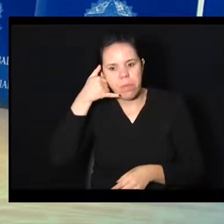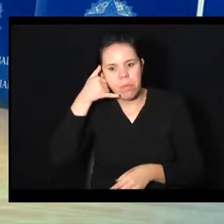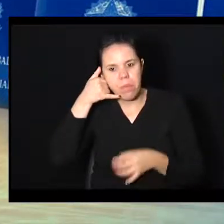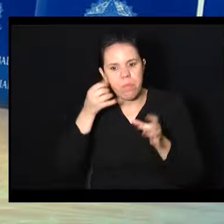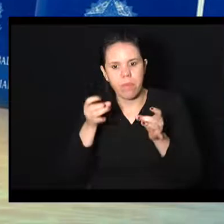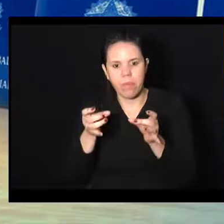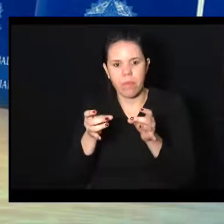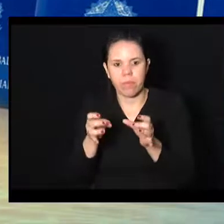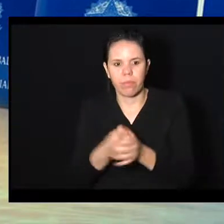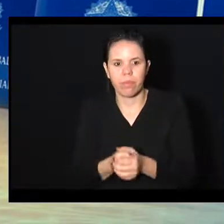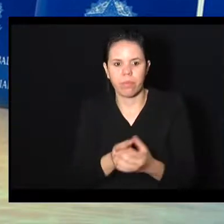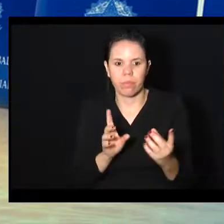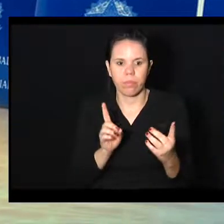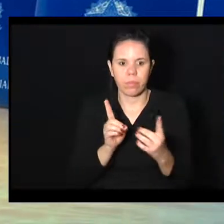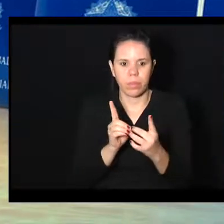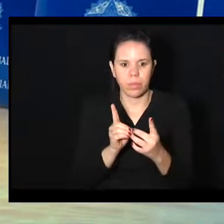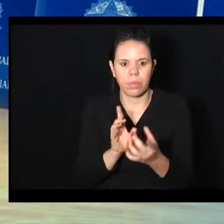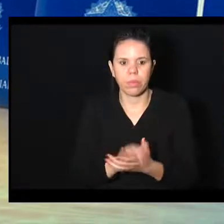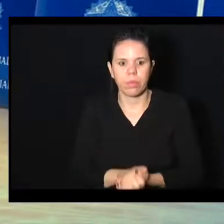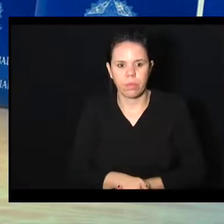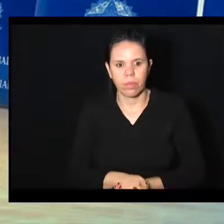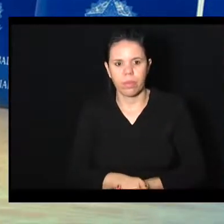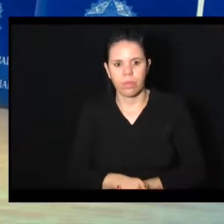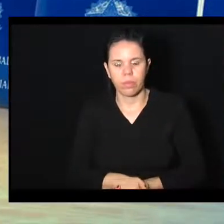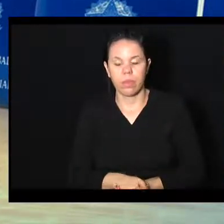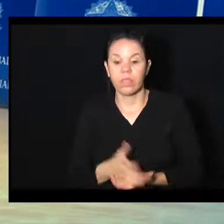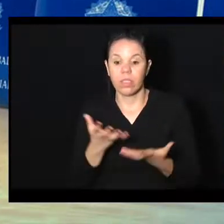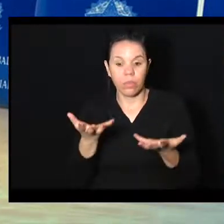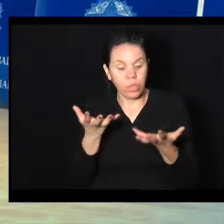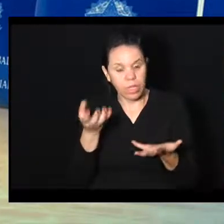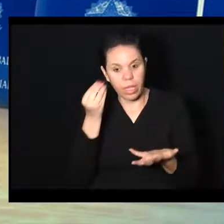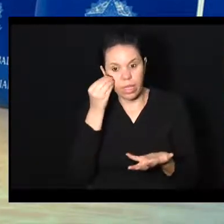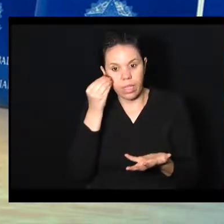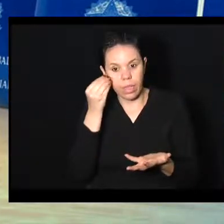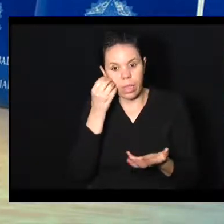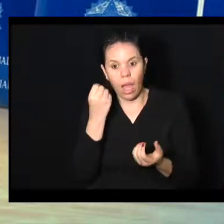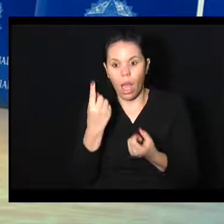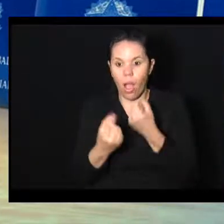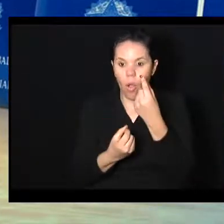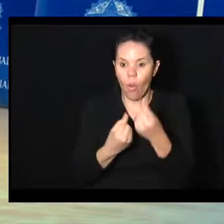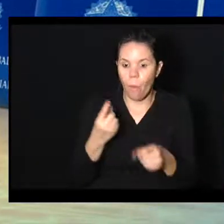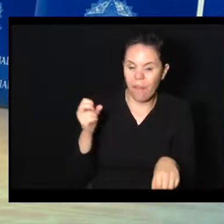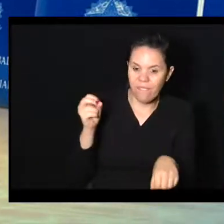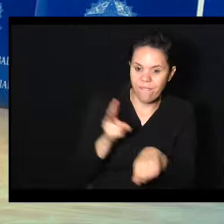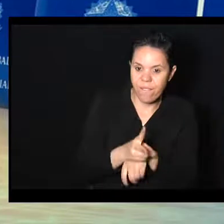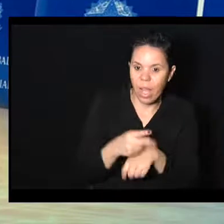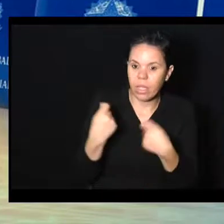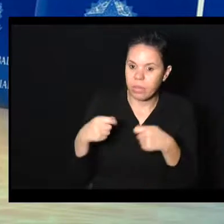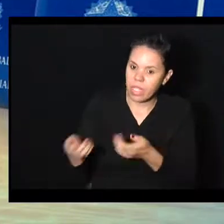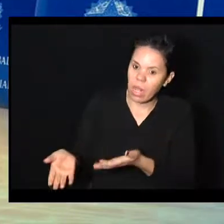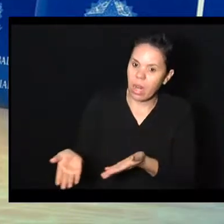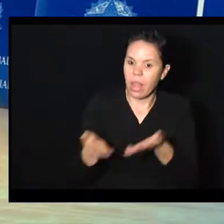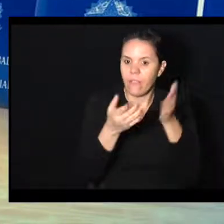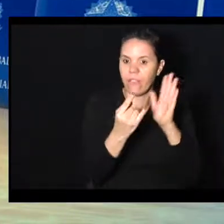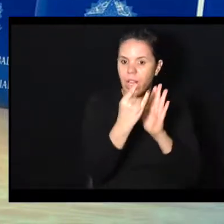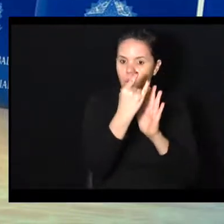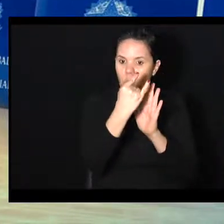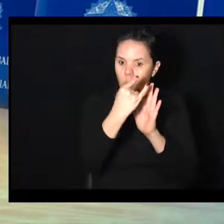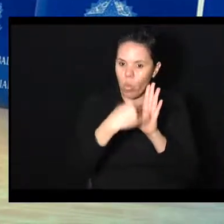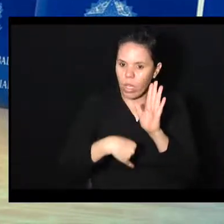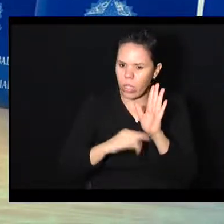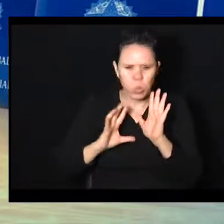ativo, recepcionista atendente. Para concorrer a uma das vagas, é necessário levar o currículo com os seguintes